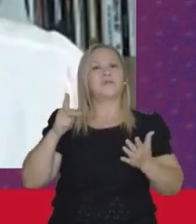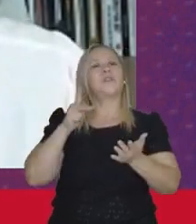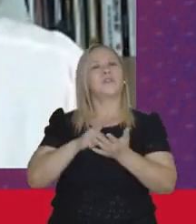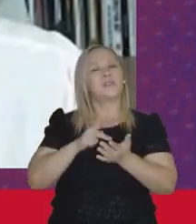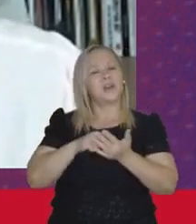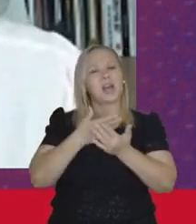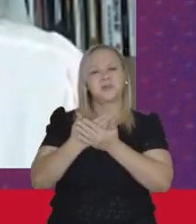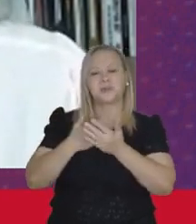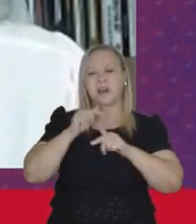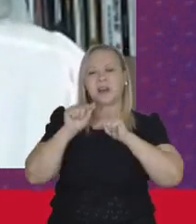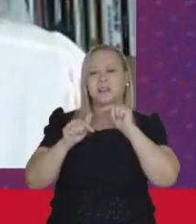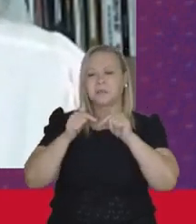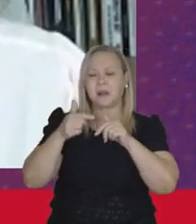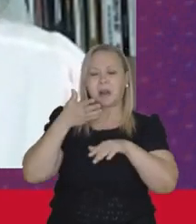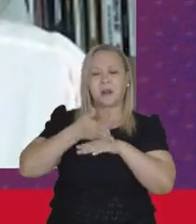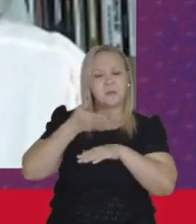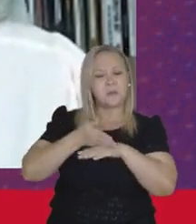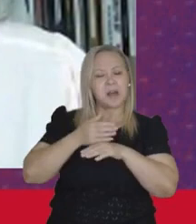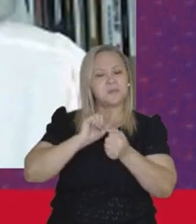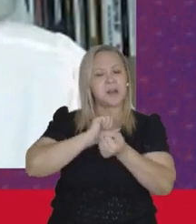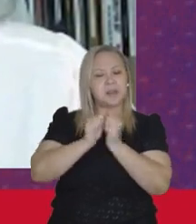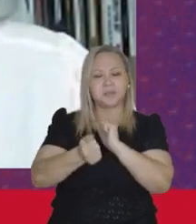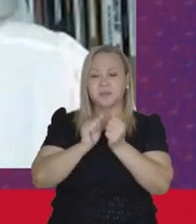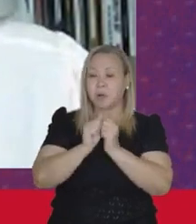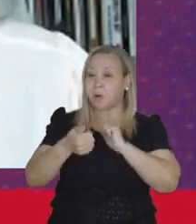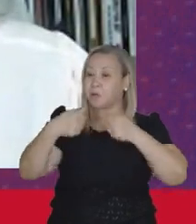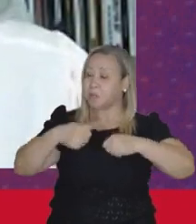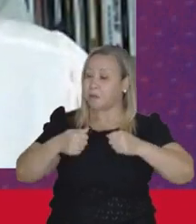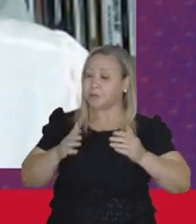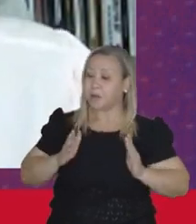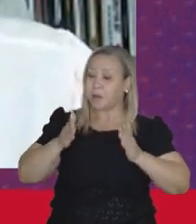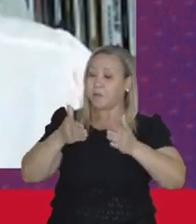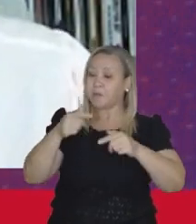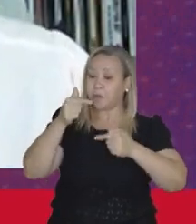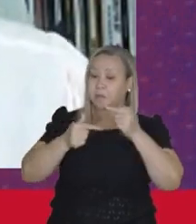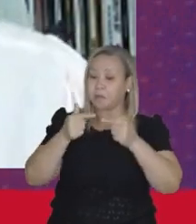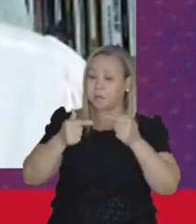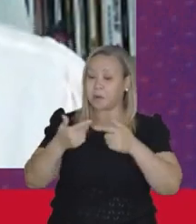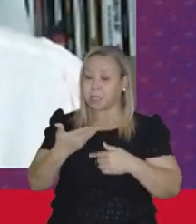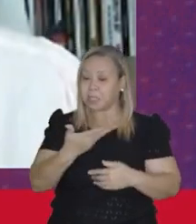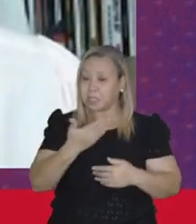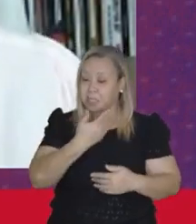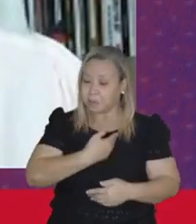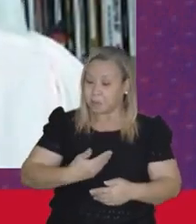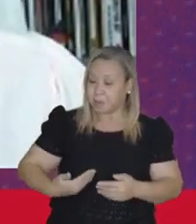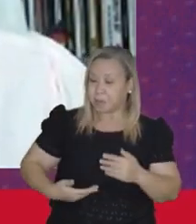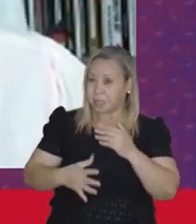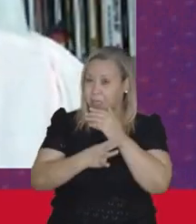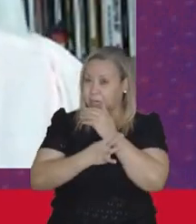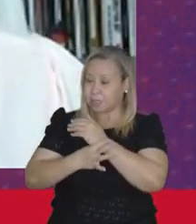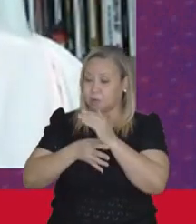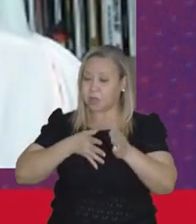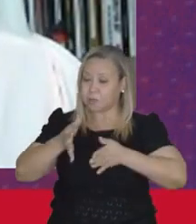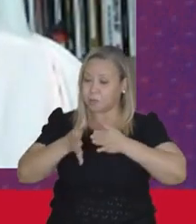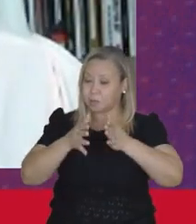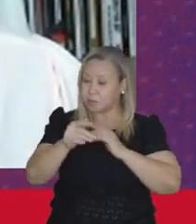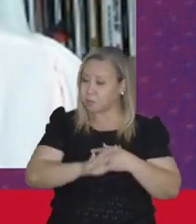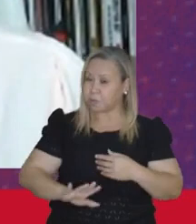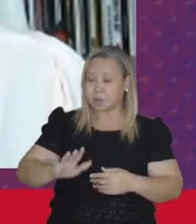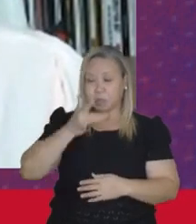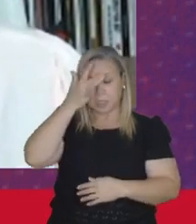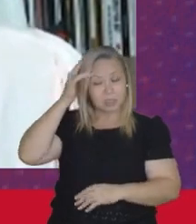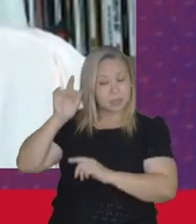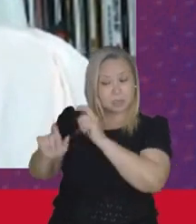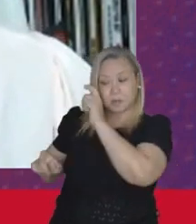estudar, trabalhar, participar de esportes deve ser um foco de uma política pública que assegure acessibilidade para todas as